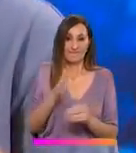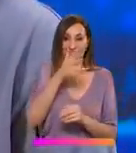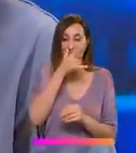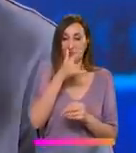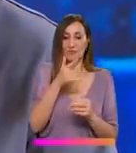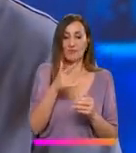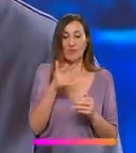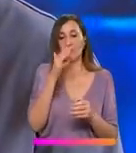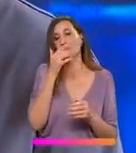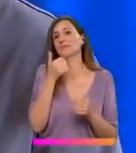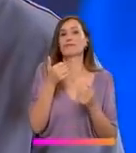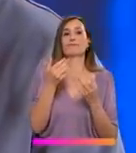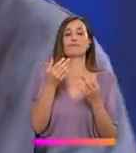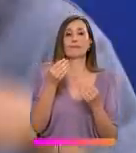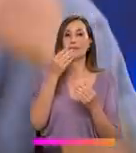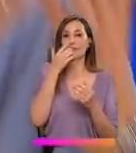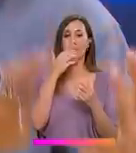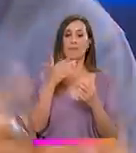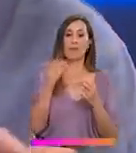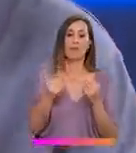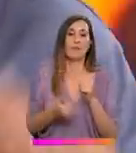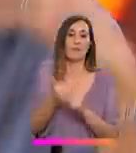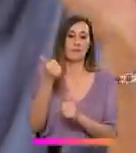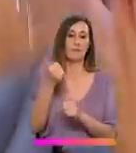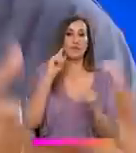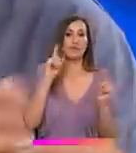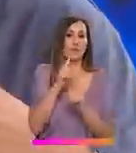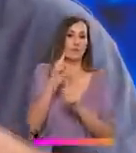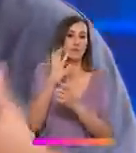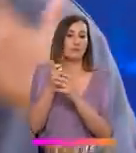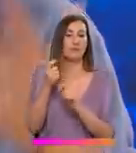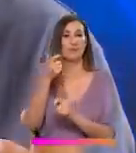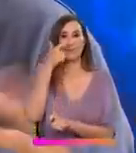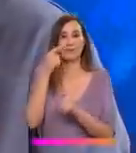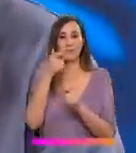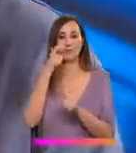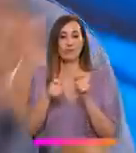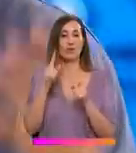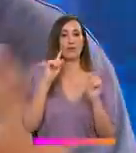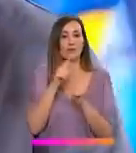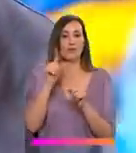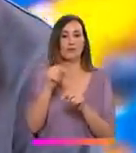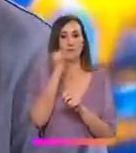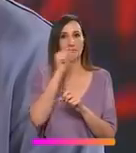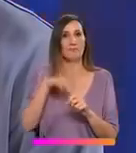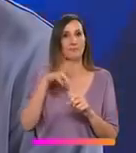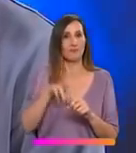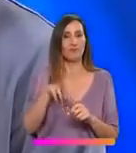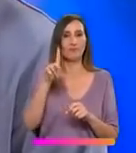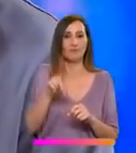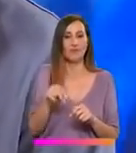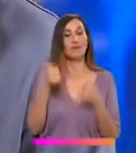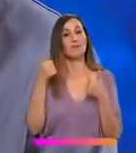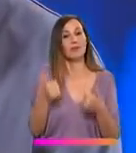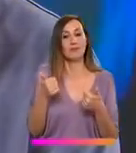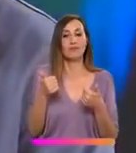para toda a gente, embora que cada vez há muito melhores músicos, muito melhores artistas também, músicas também, a cantar em português, e ainda bem